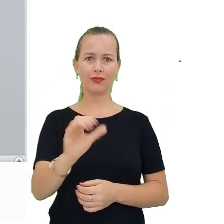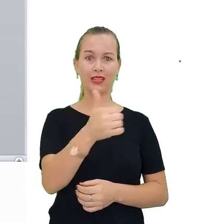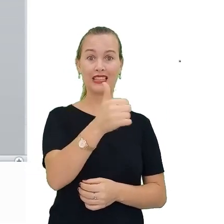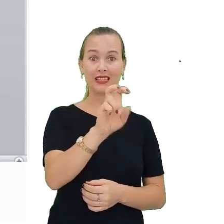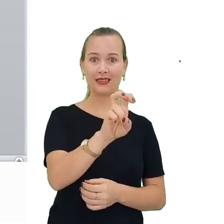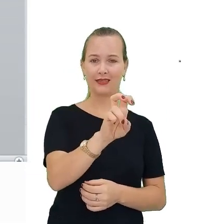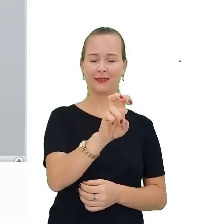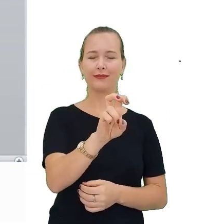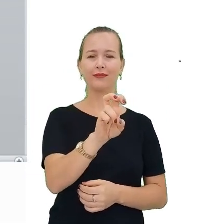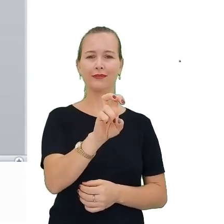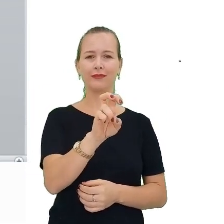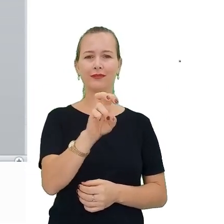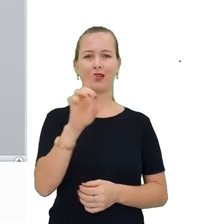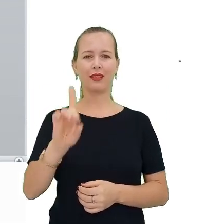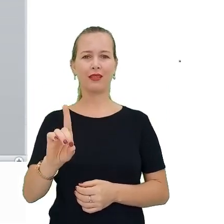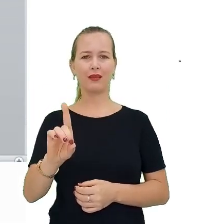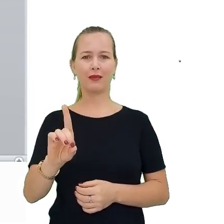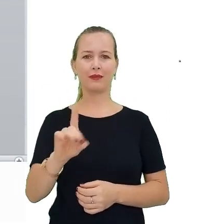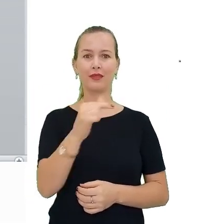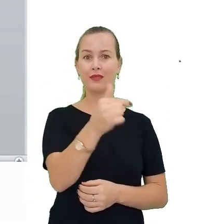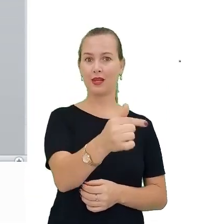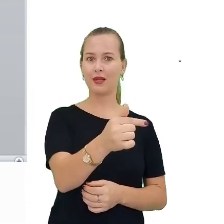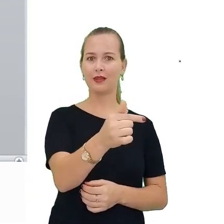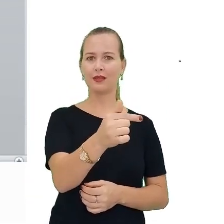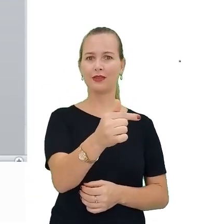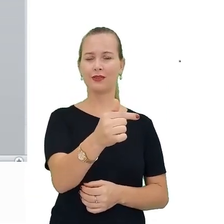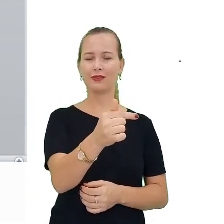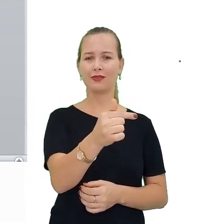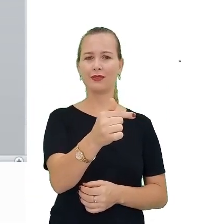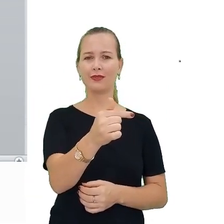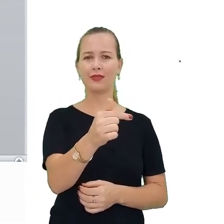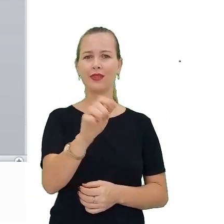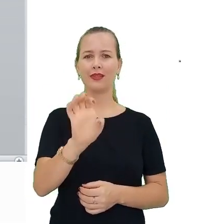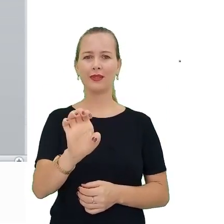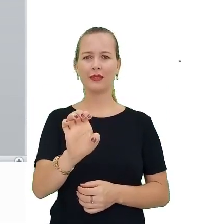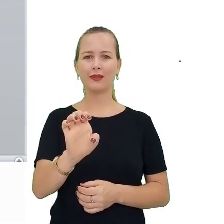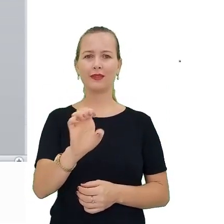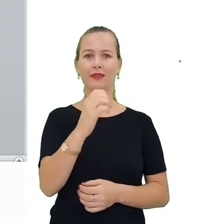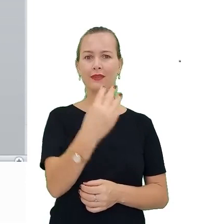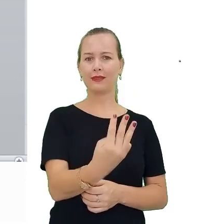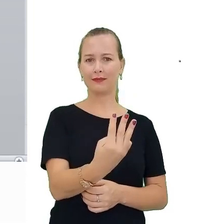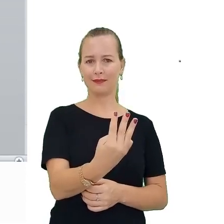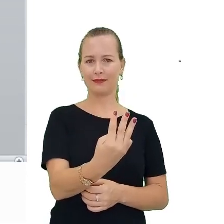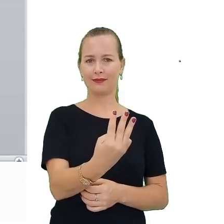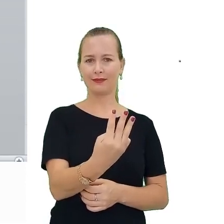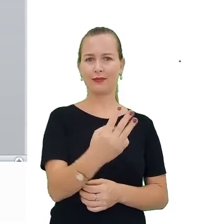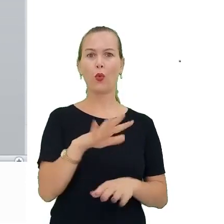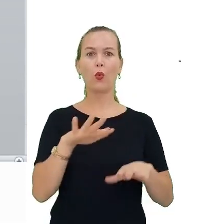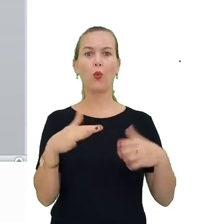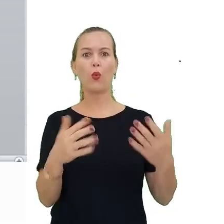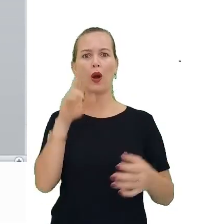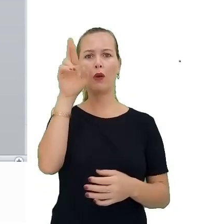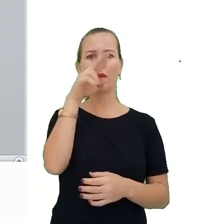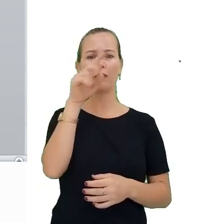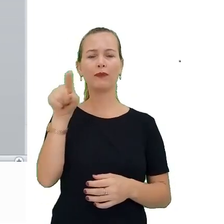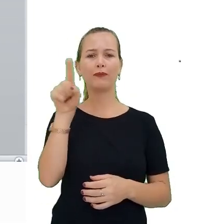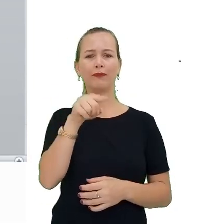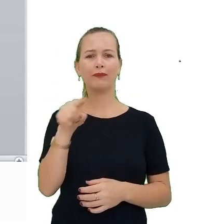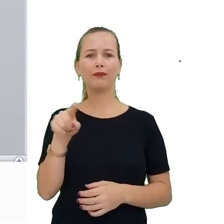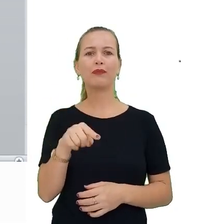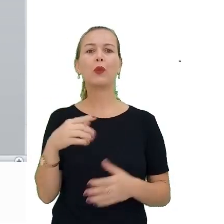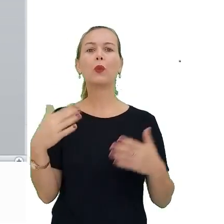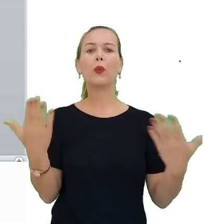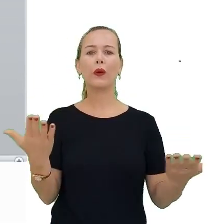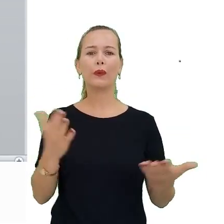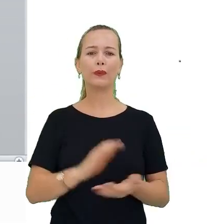C, 15. Alternativa D, 7. Alternativa E, 3. Este problema